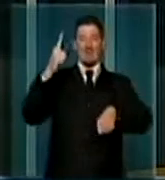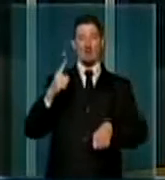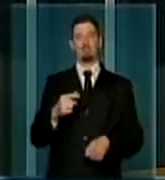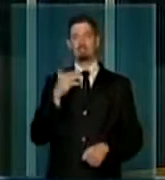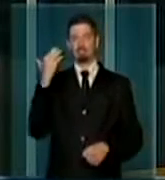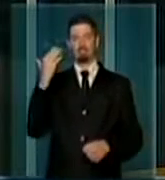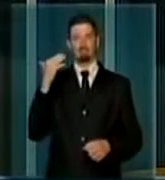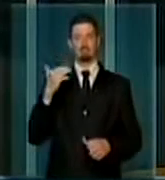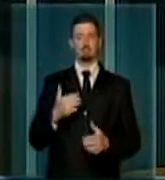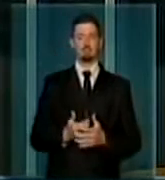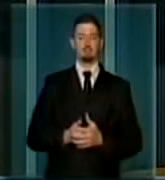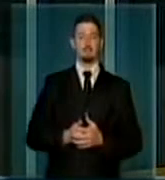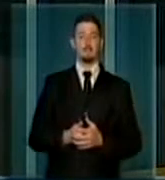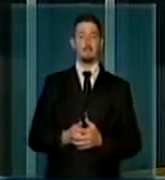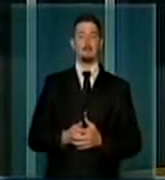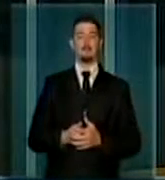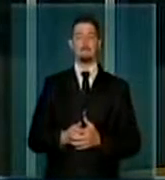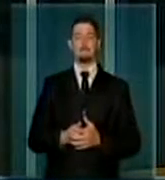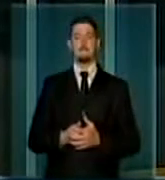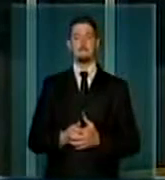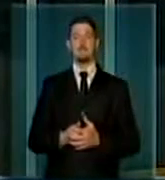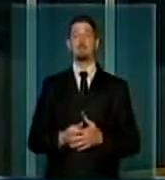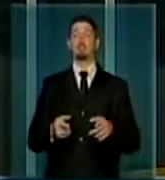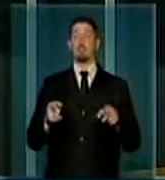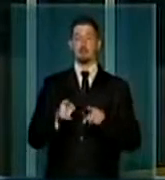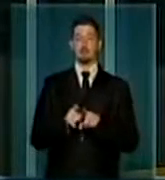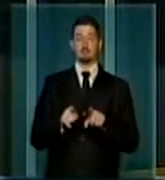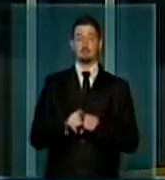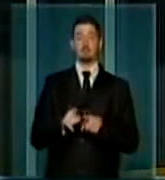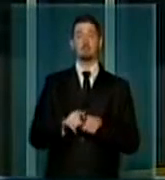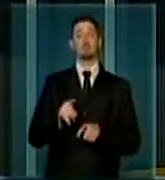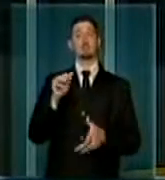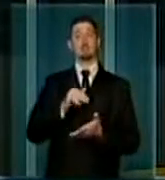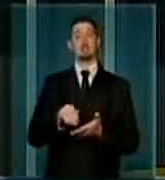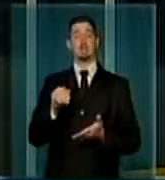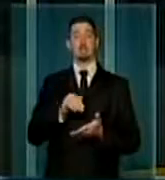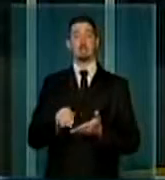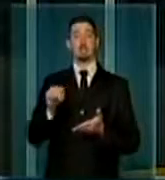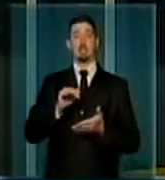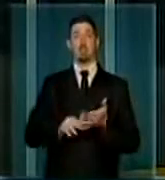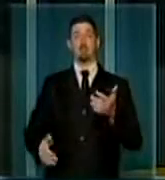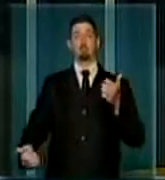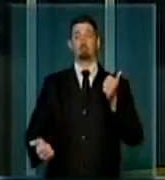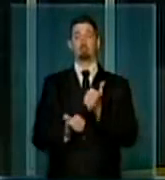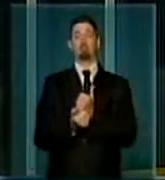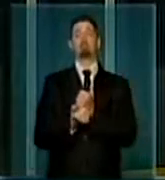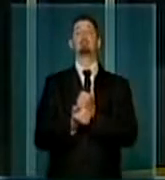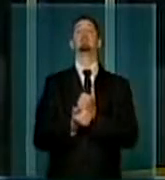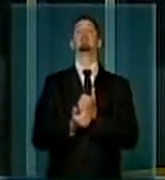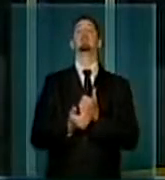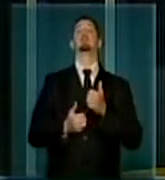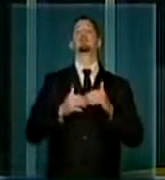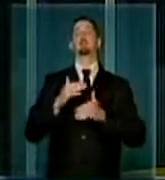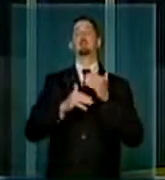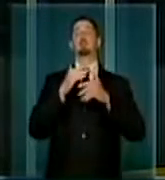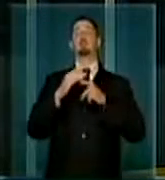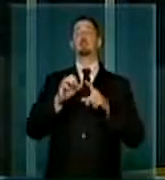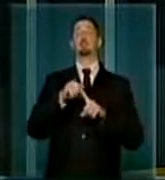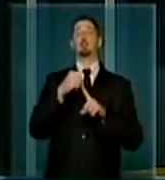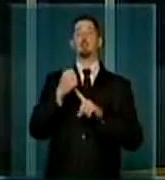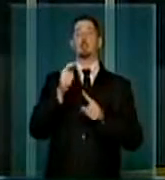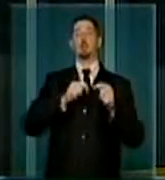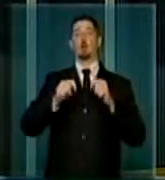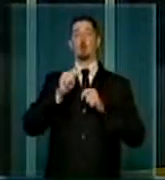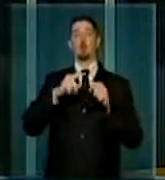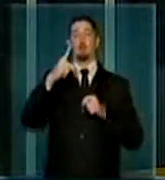imediata. O acidente vitimou também o secretário adjunto de Desenvolvimento Socioeconômico do